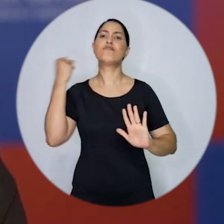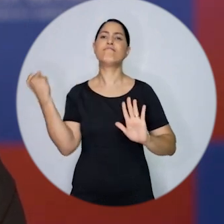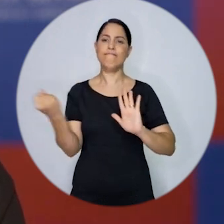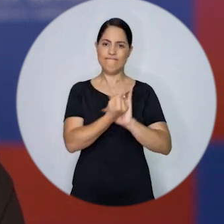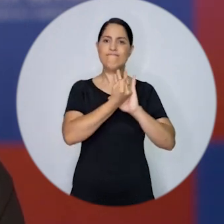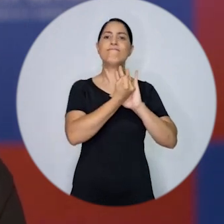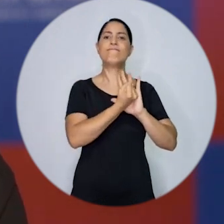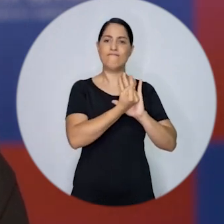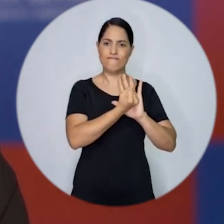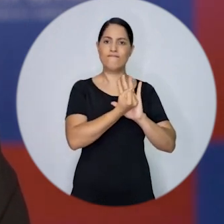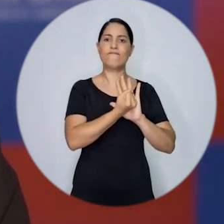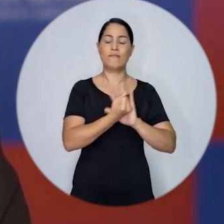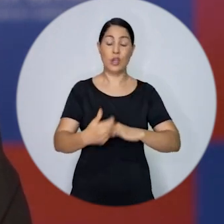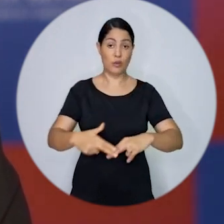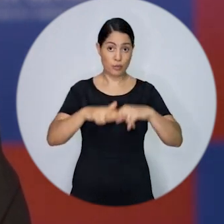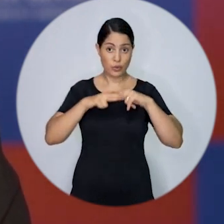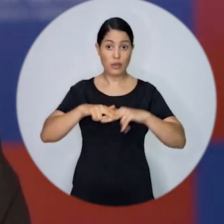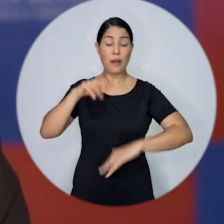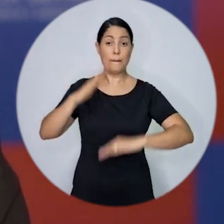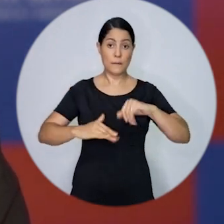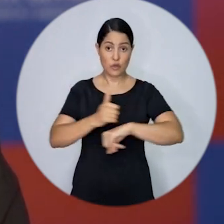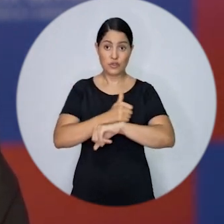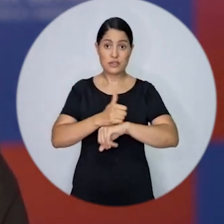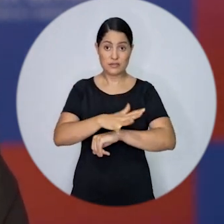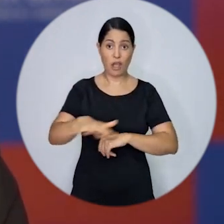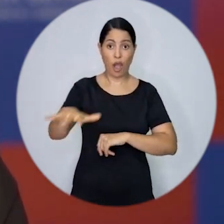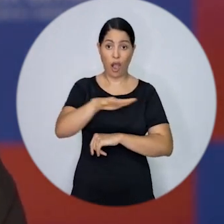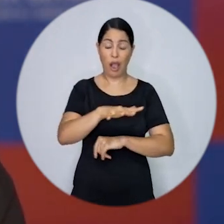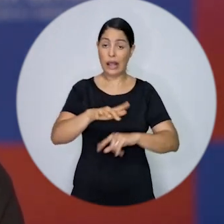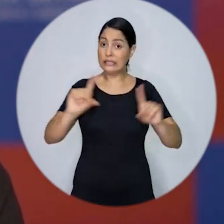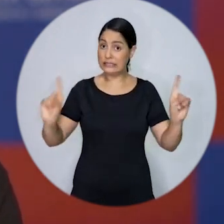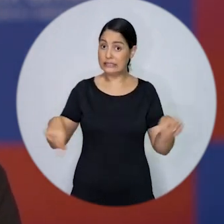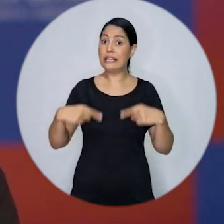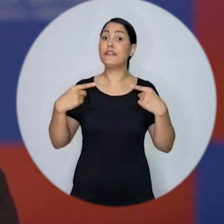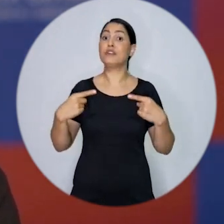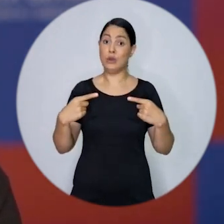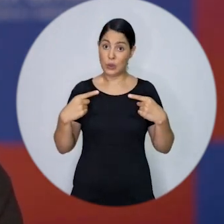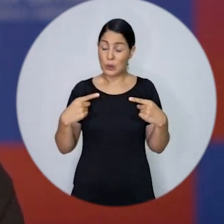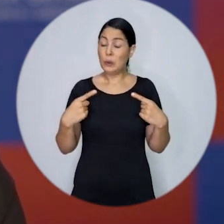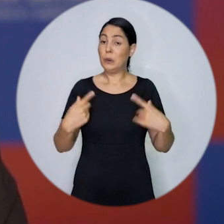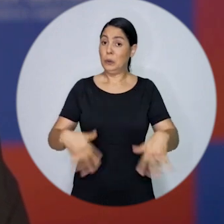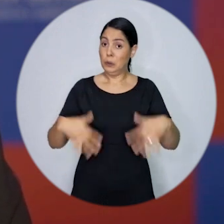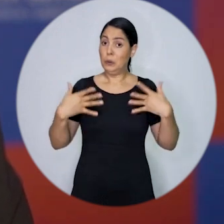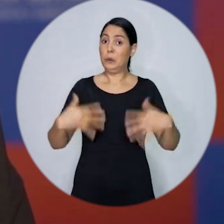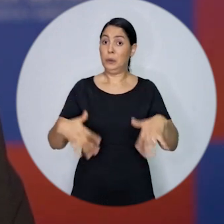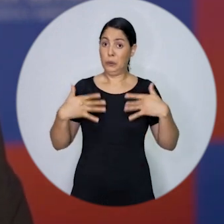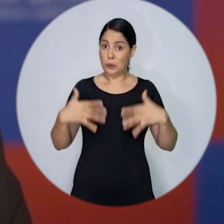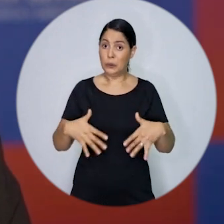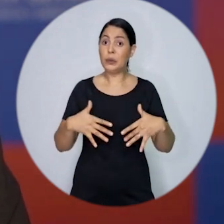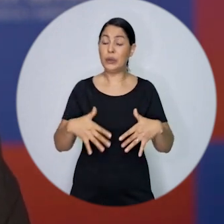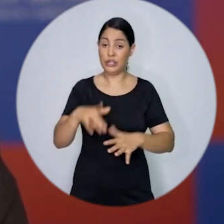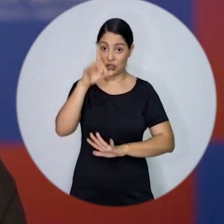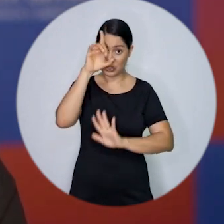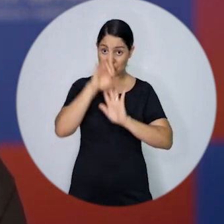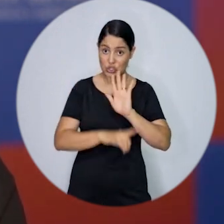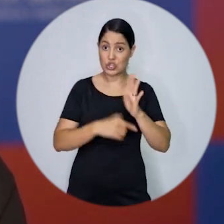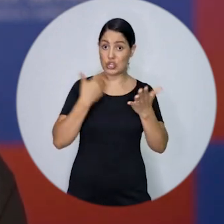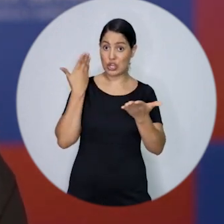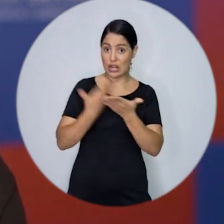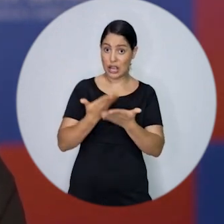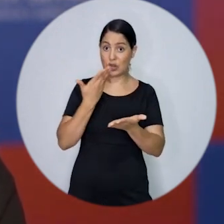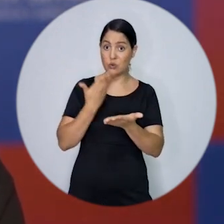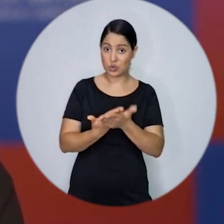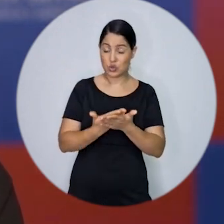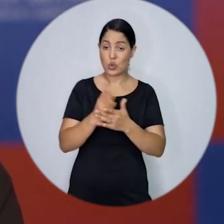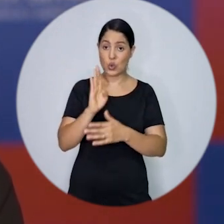século XXI com os desafios da atividade profissional, com os desafios do estudo do